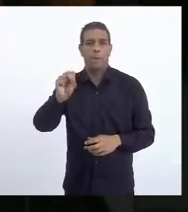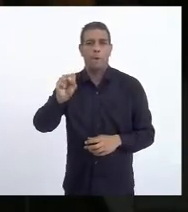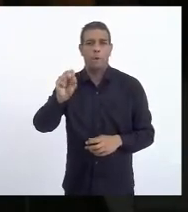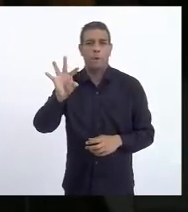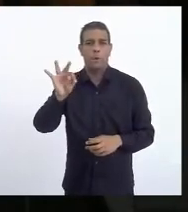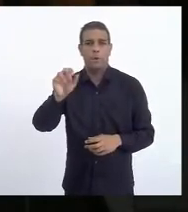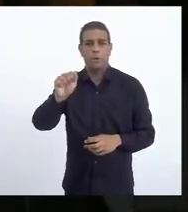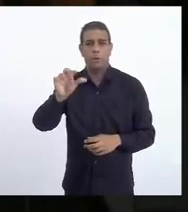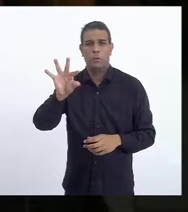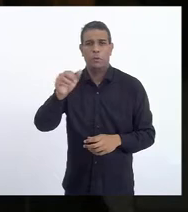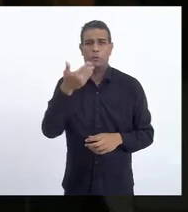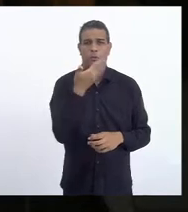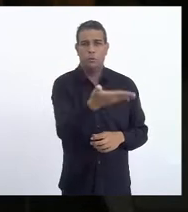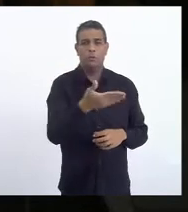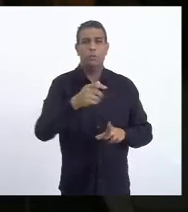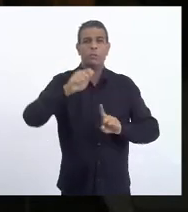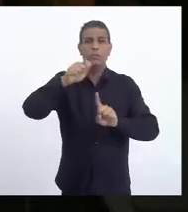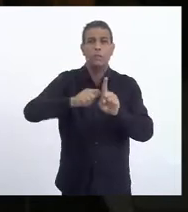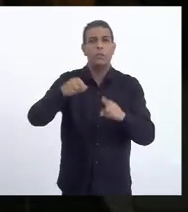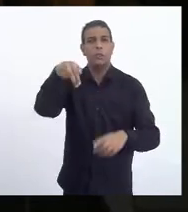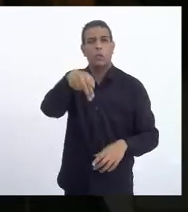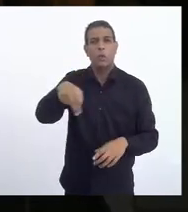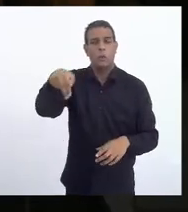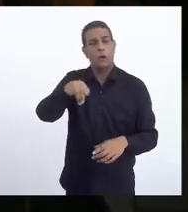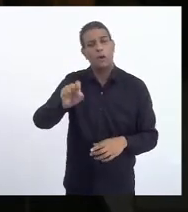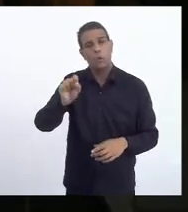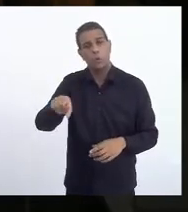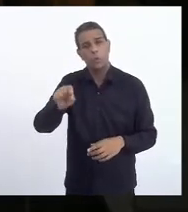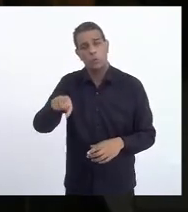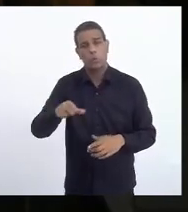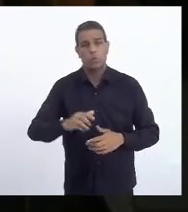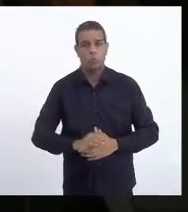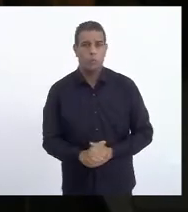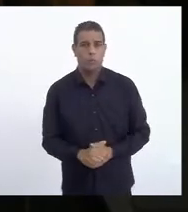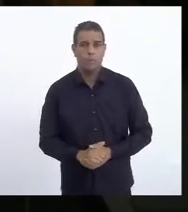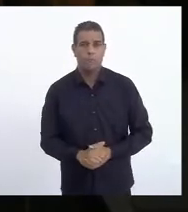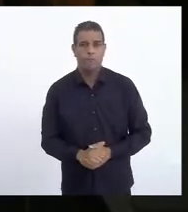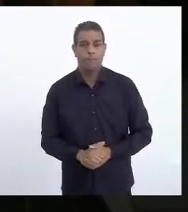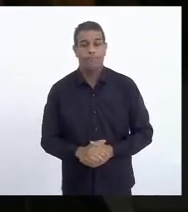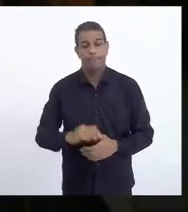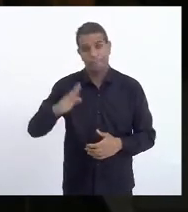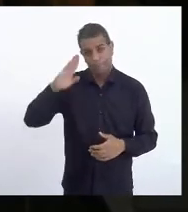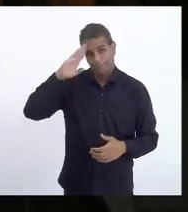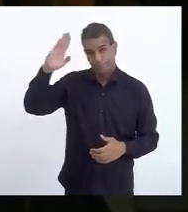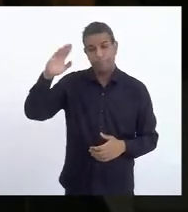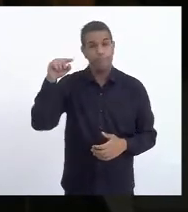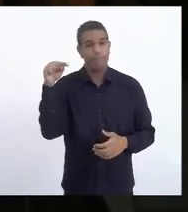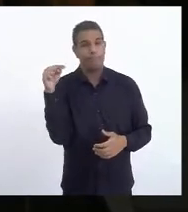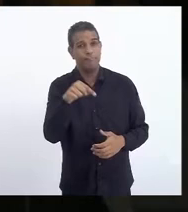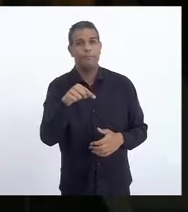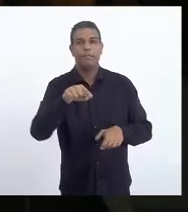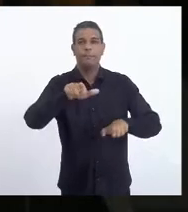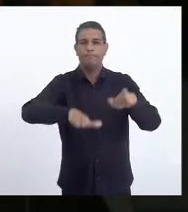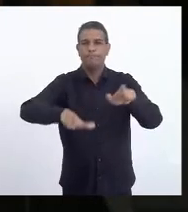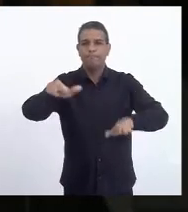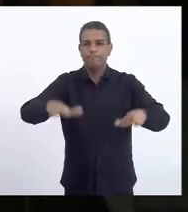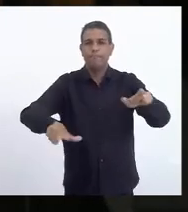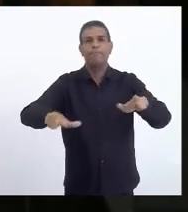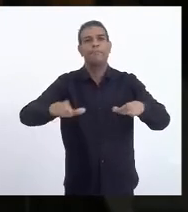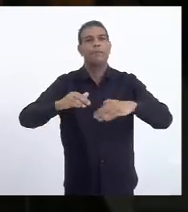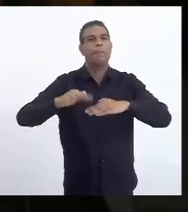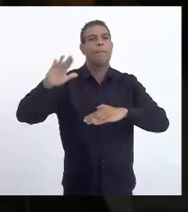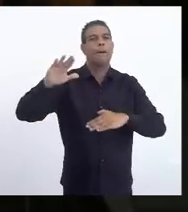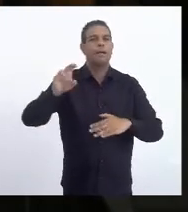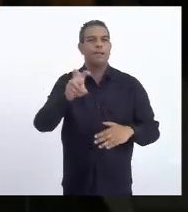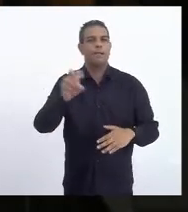e o Novembro Azul e principalmente para aqueles que têm